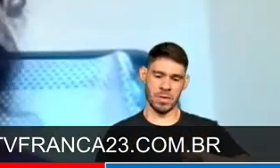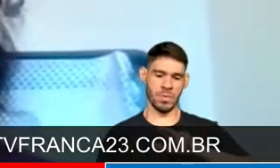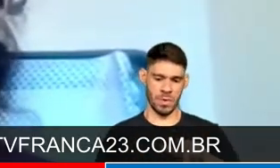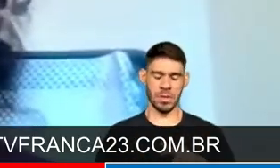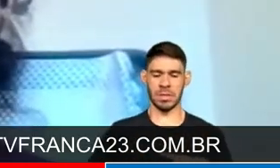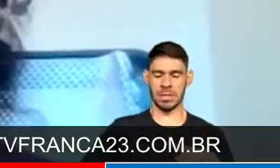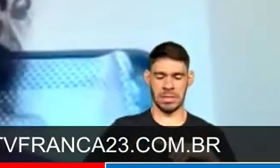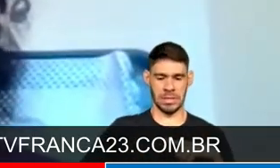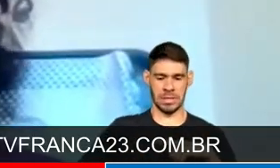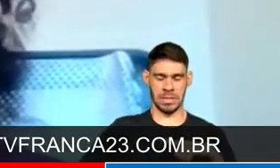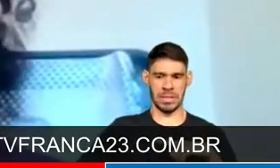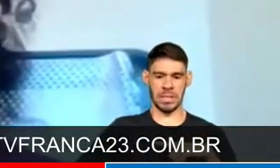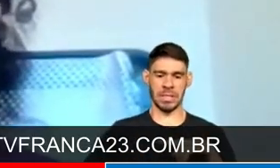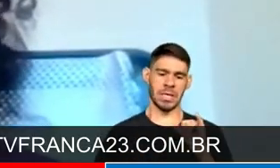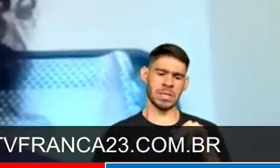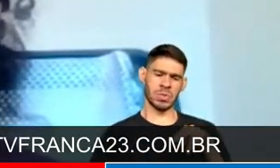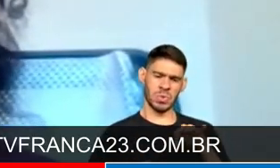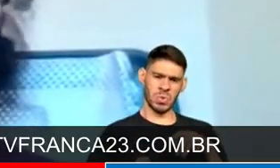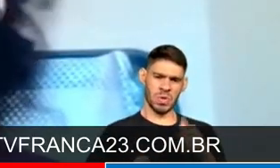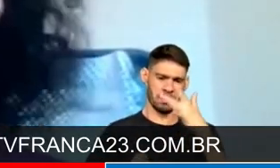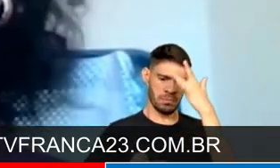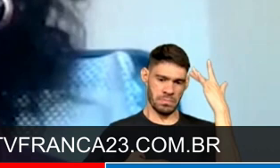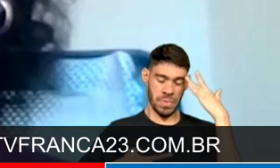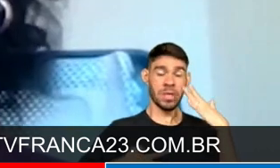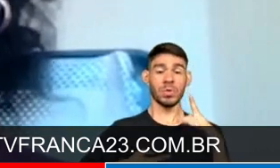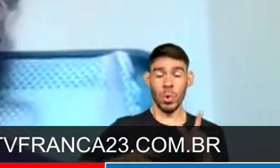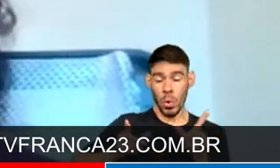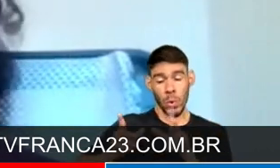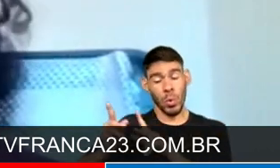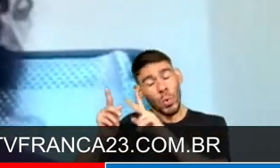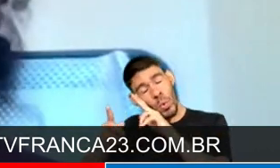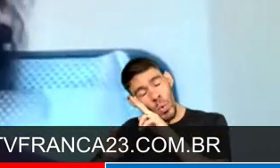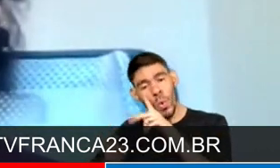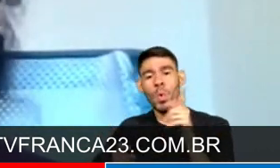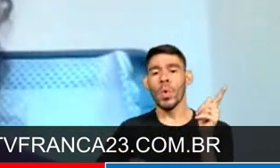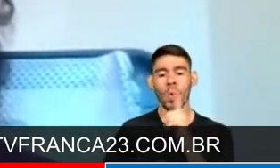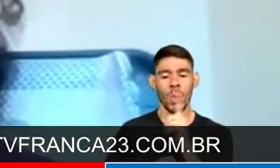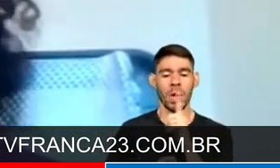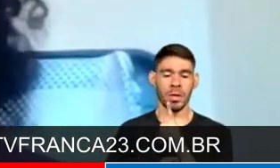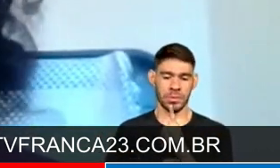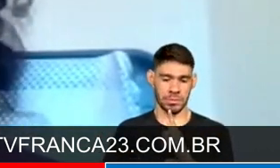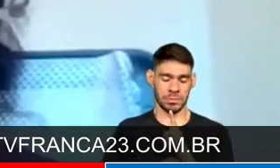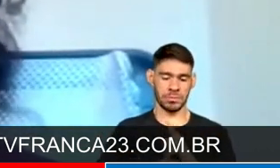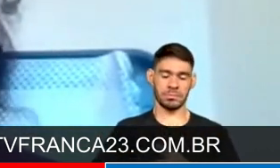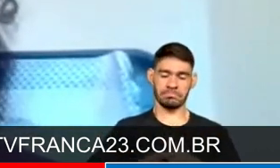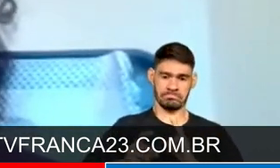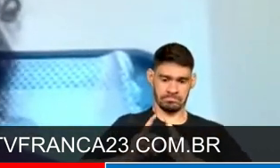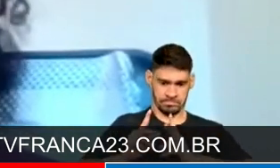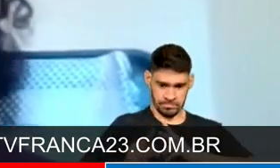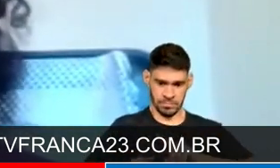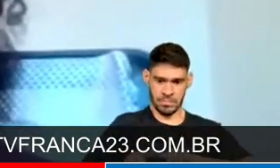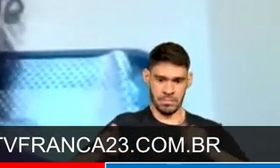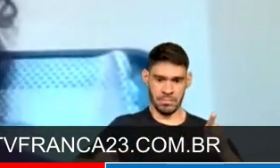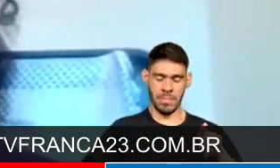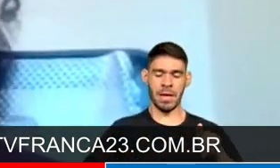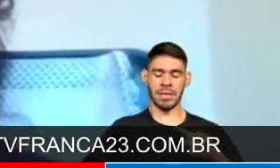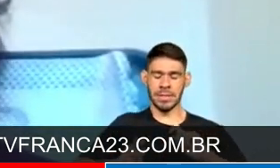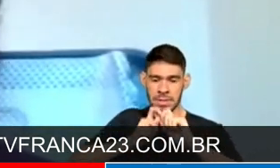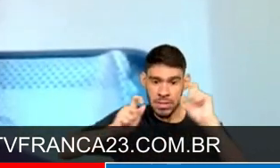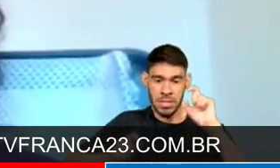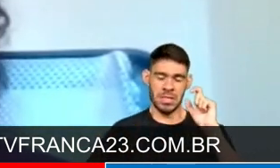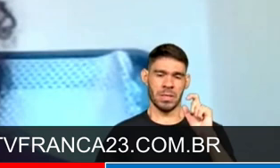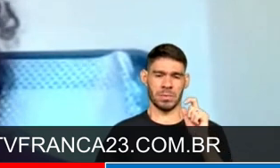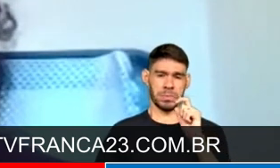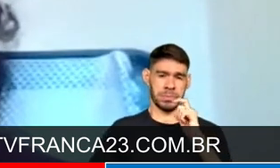classificação atual da insônia em que aquela pessoa que até dorme, até pega no sono, até mantém esse sono, mas ela acorda